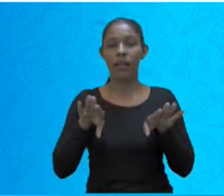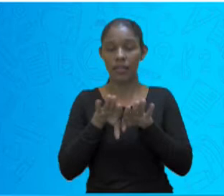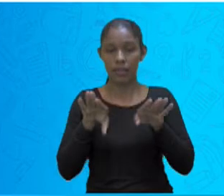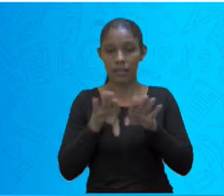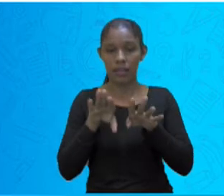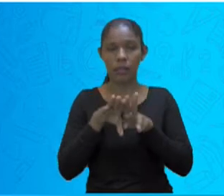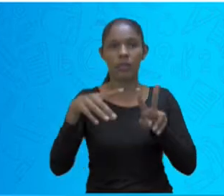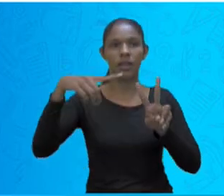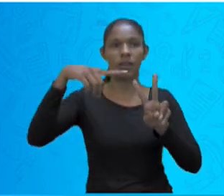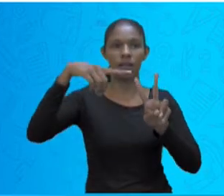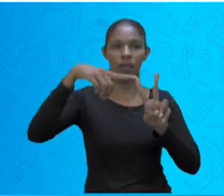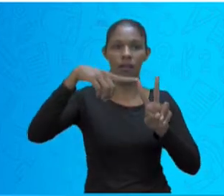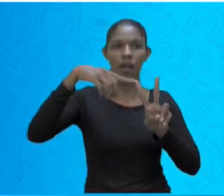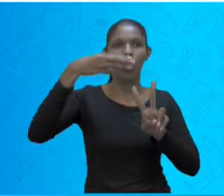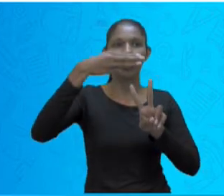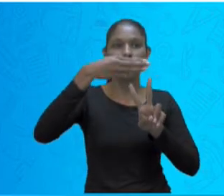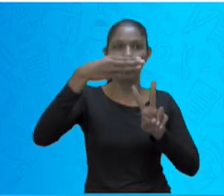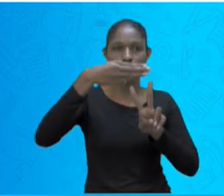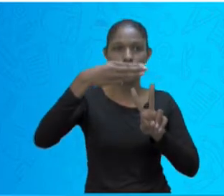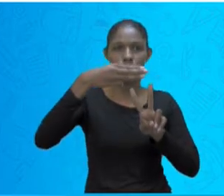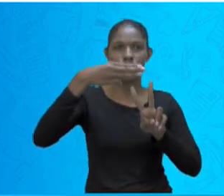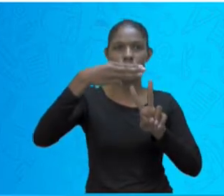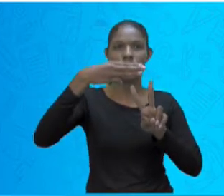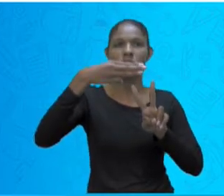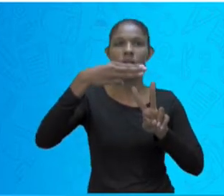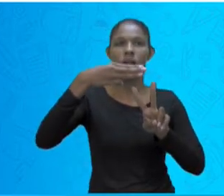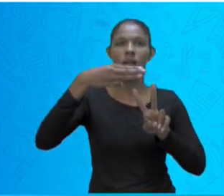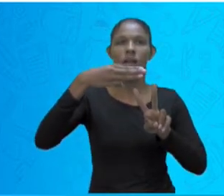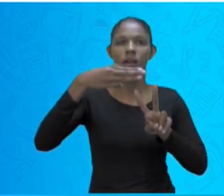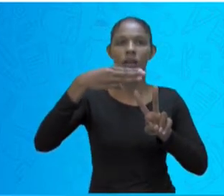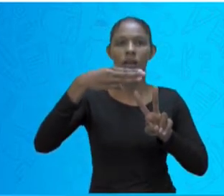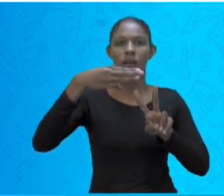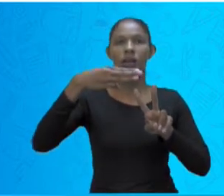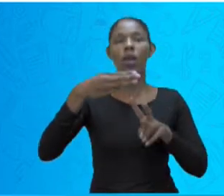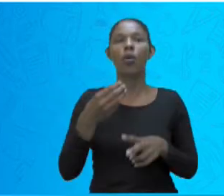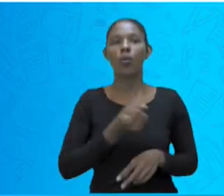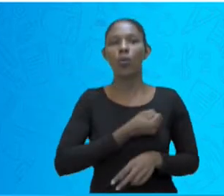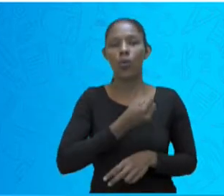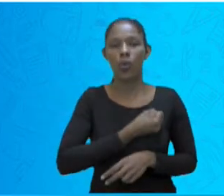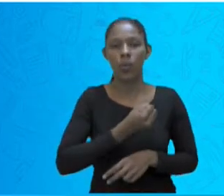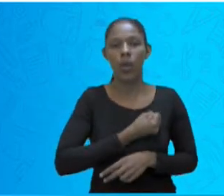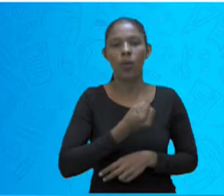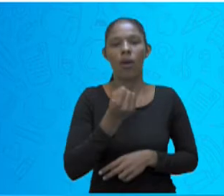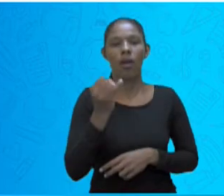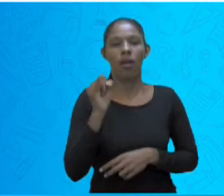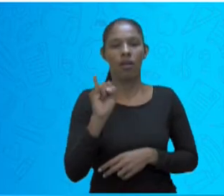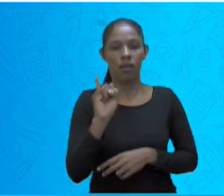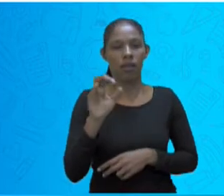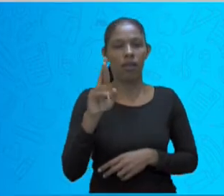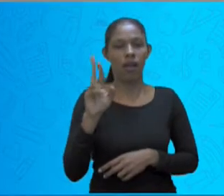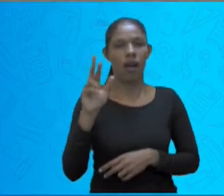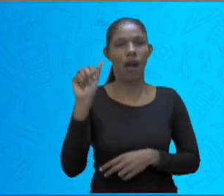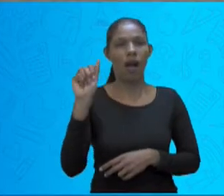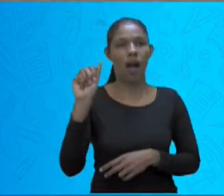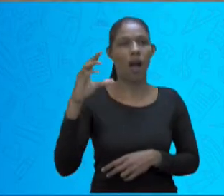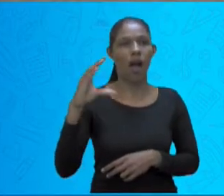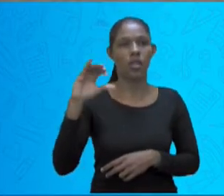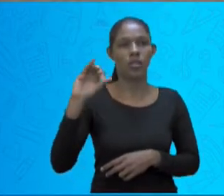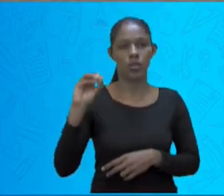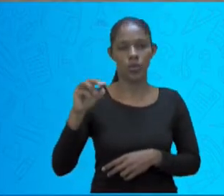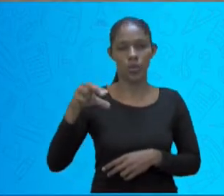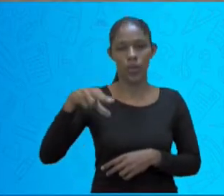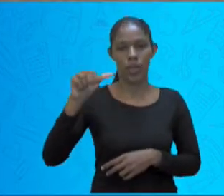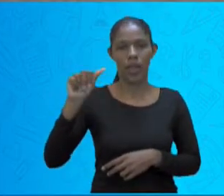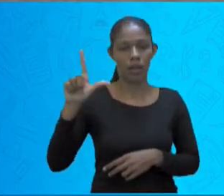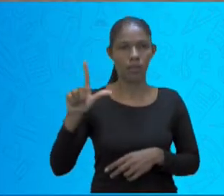falta ou excesso. Por exemplo, a raiz cúbica de 3. Lembram da raiz quadrada de 2